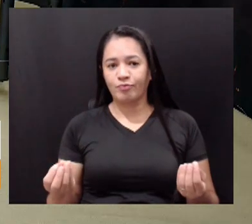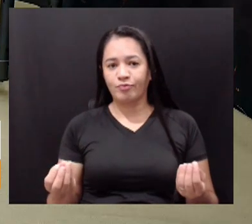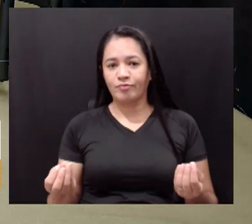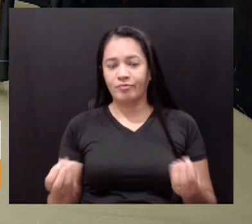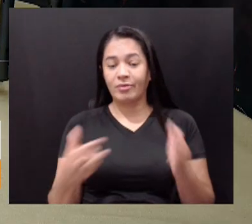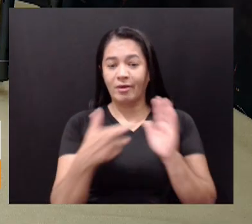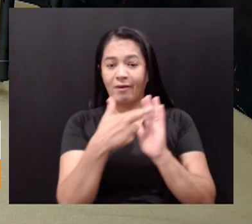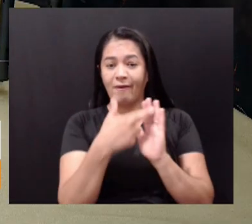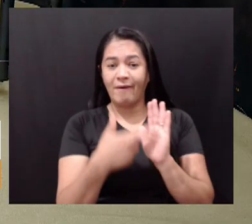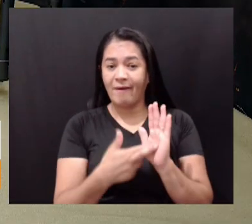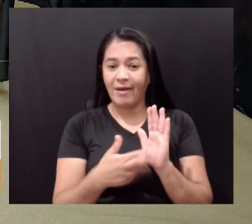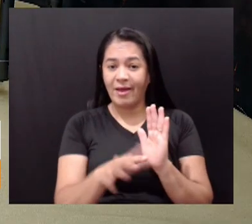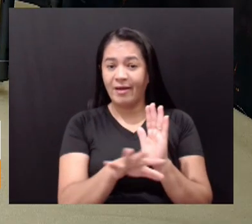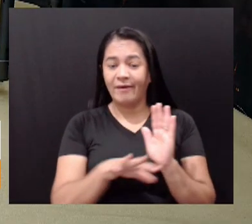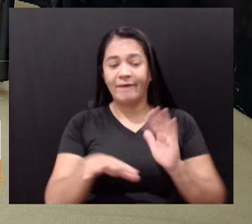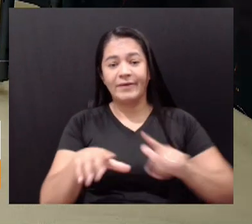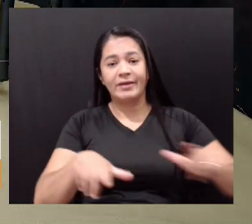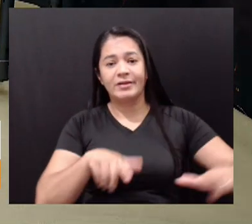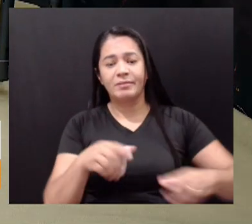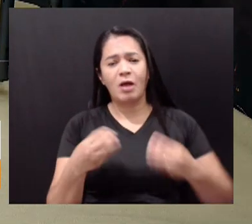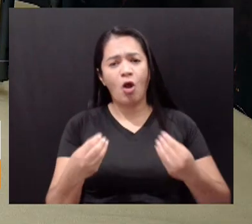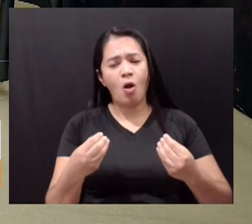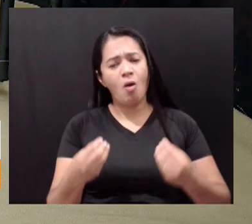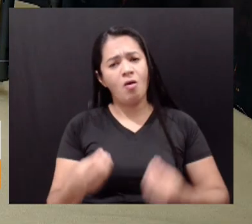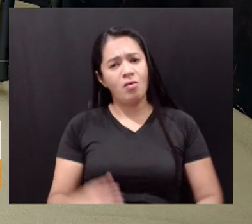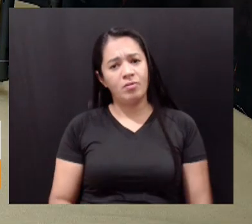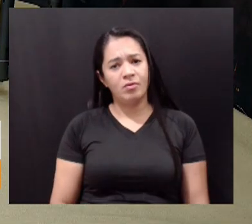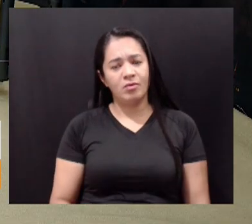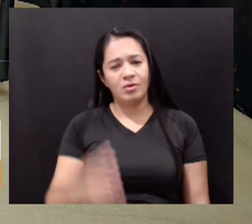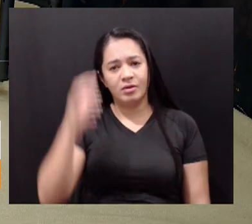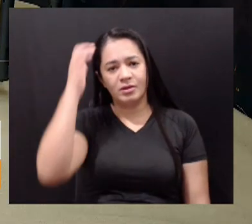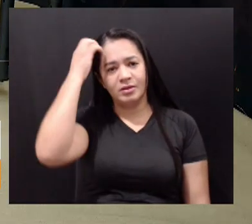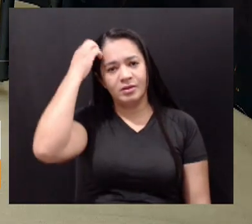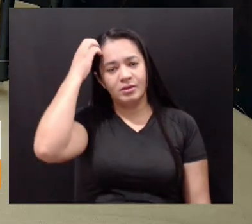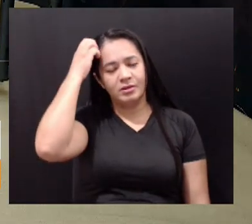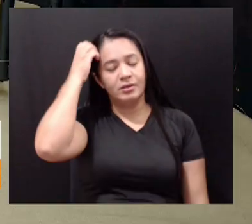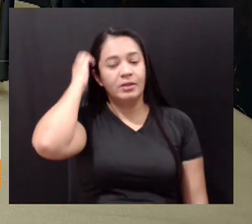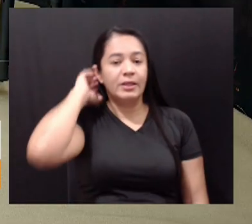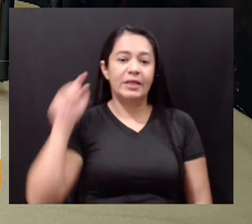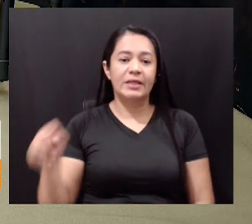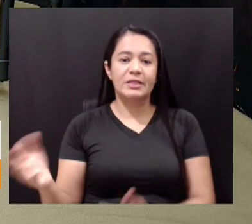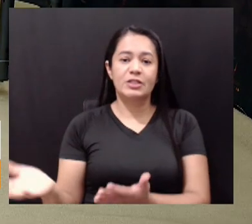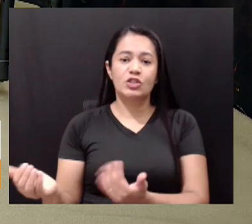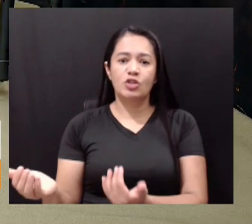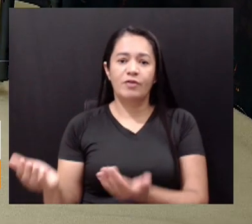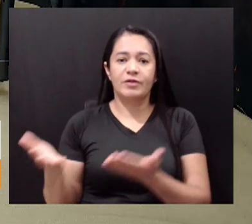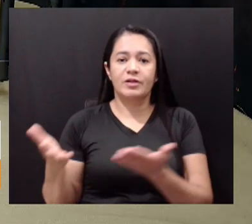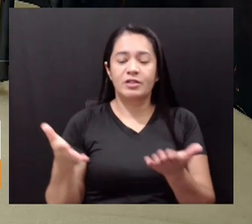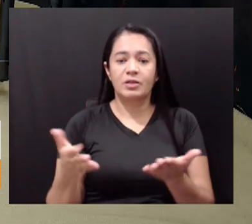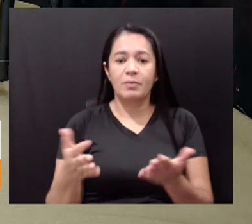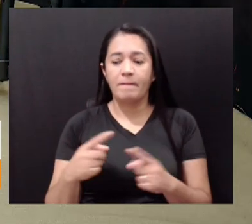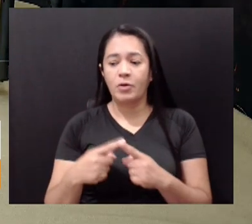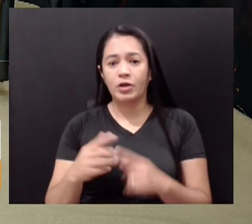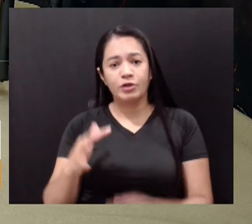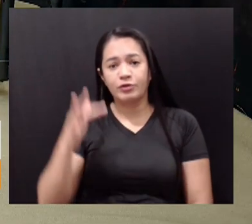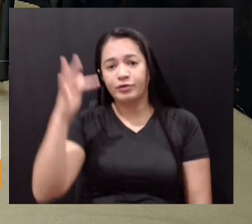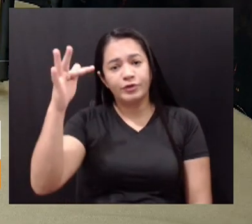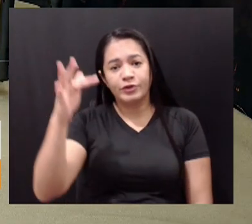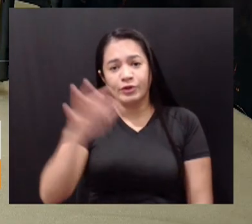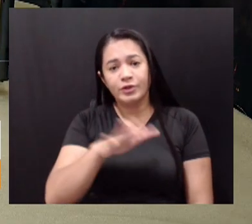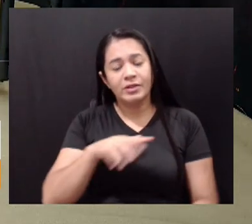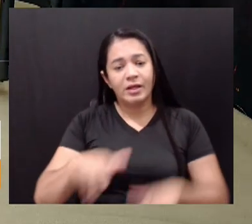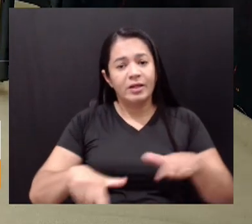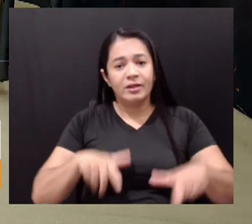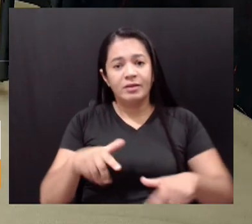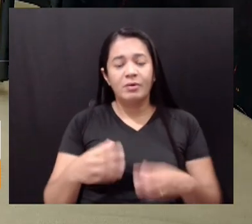de trabalho de hoje. Como lidar com isso, com essa galera que está chegando e que vai ser o futuro do mercado de trabalho? A gente não tem que questionar isso, eles